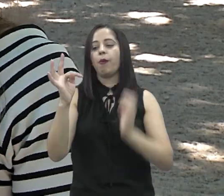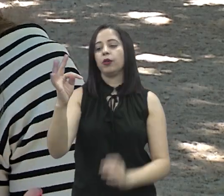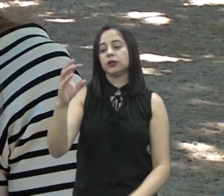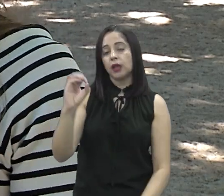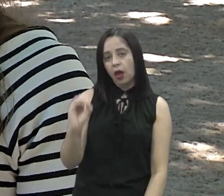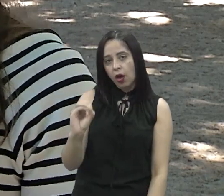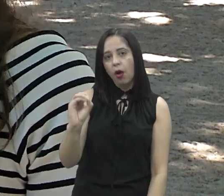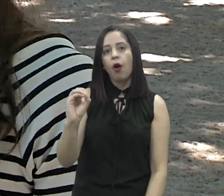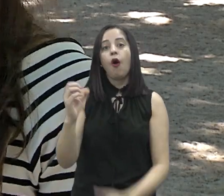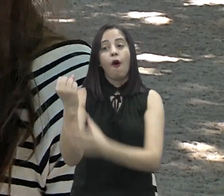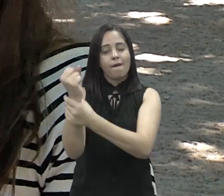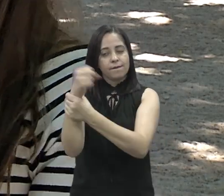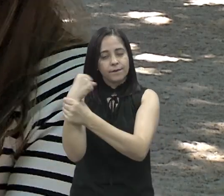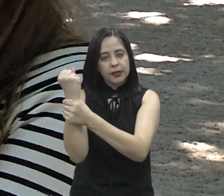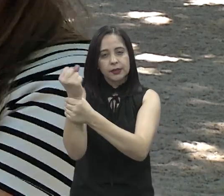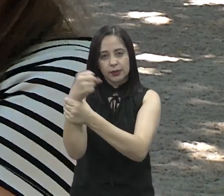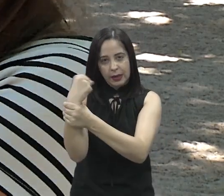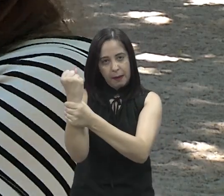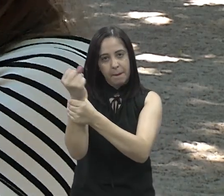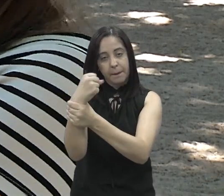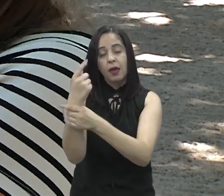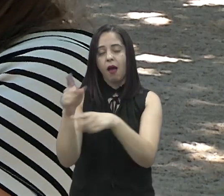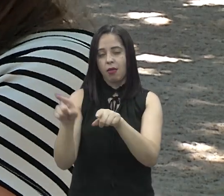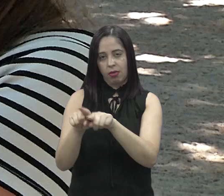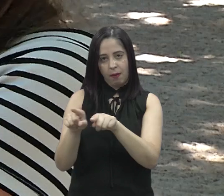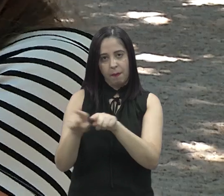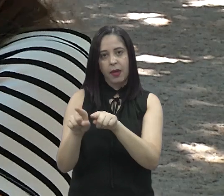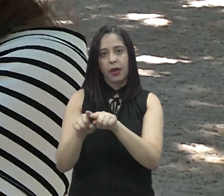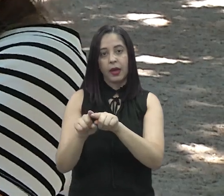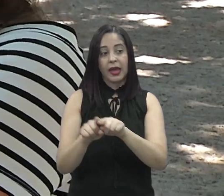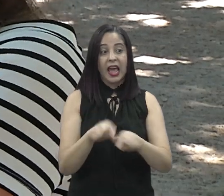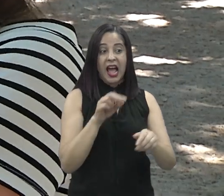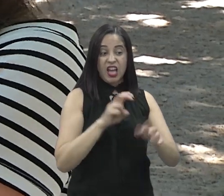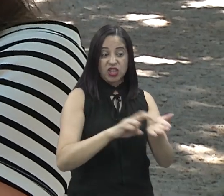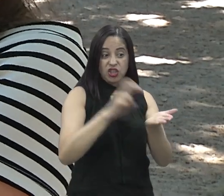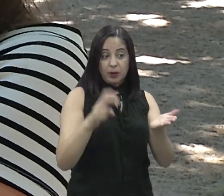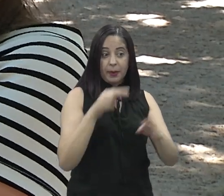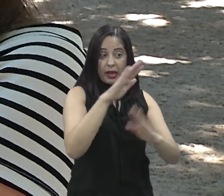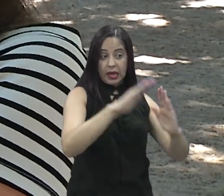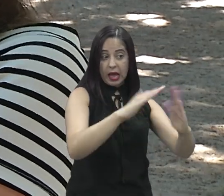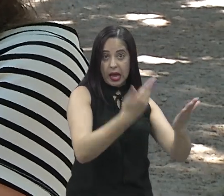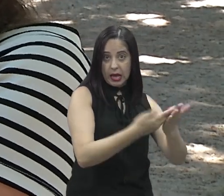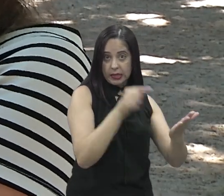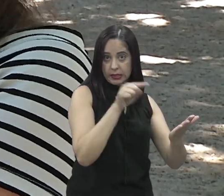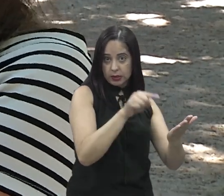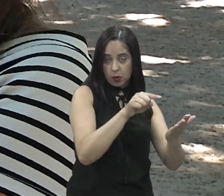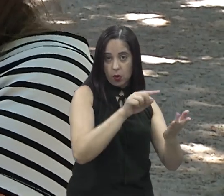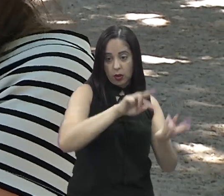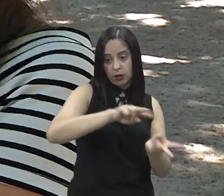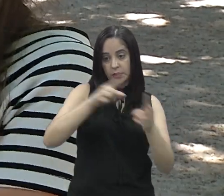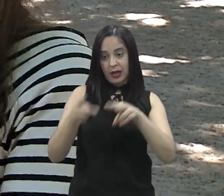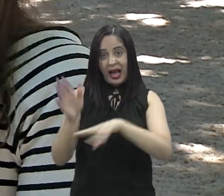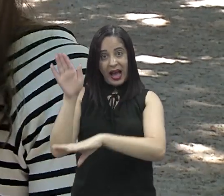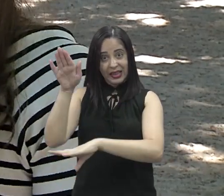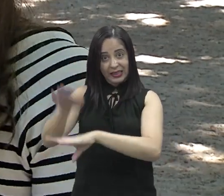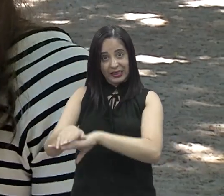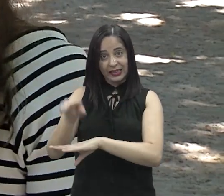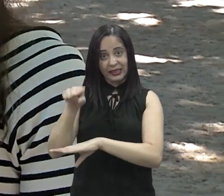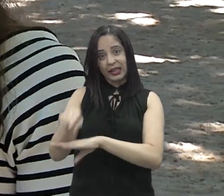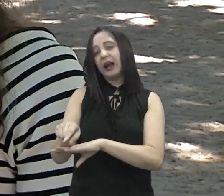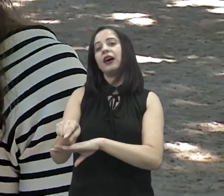fono, TO, principalmente fisioterapia. E vai à escola de manhã e hoje ele faz uma terapia